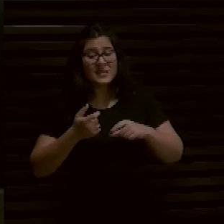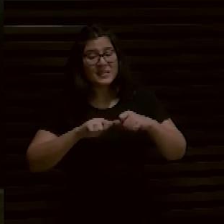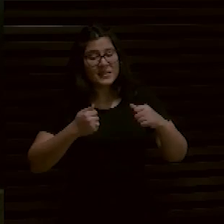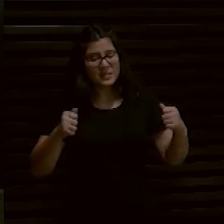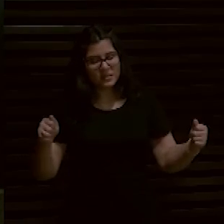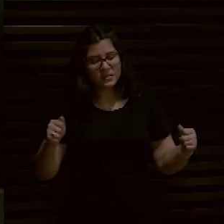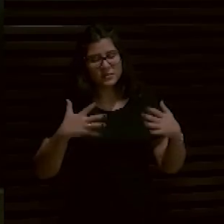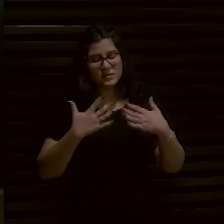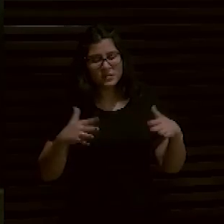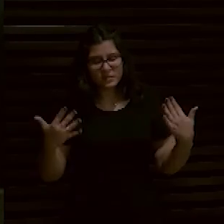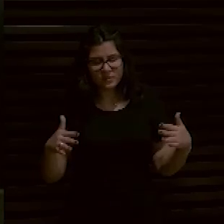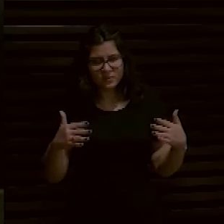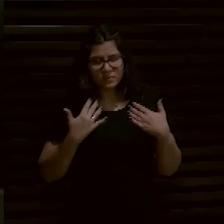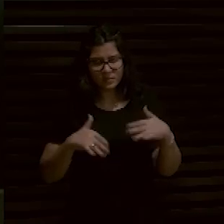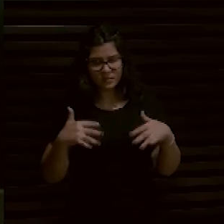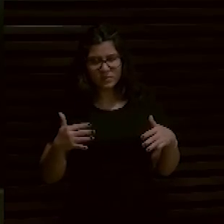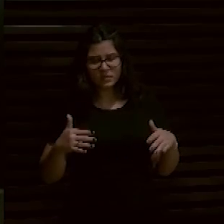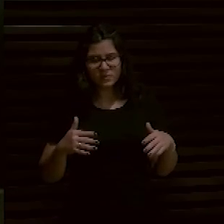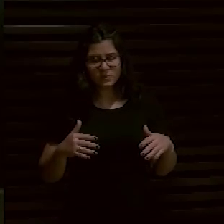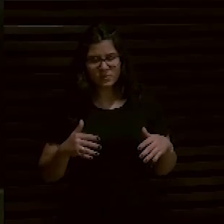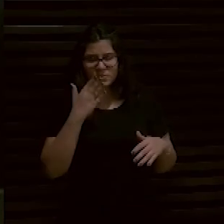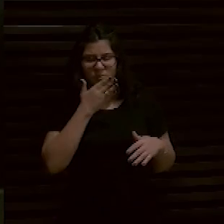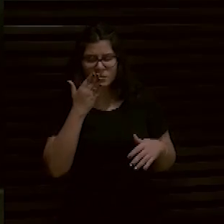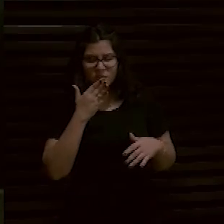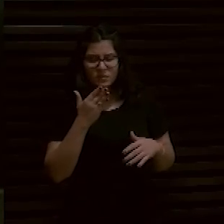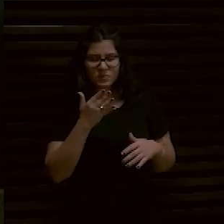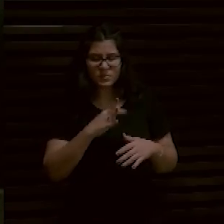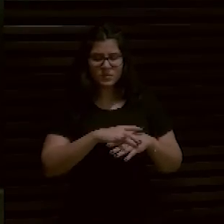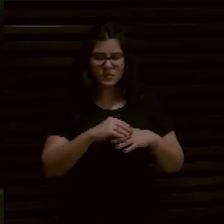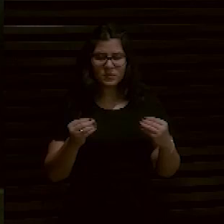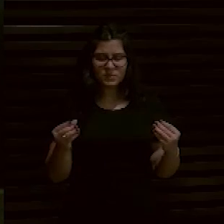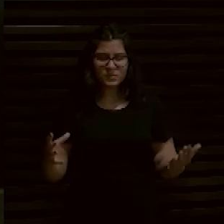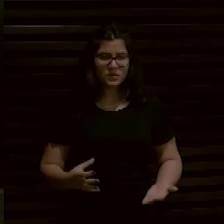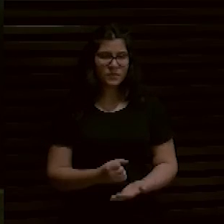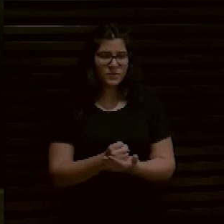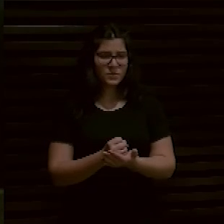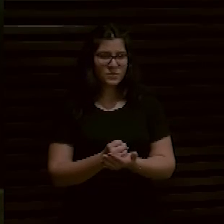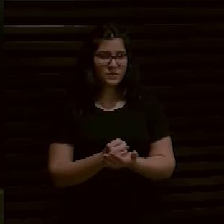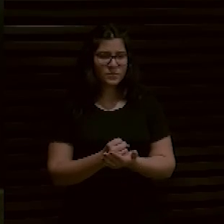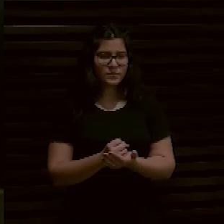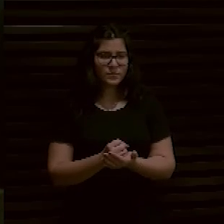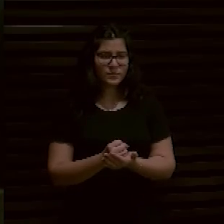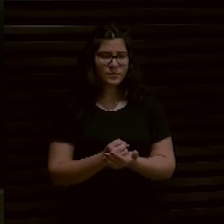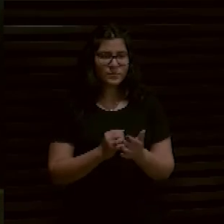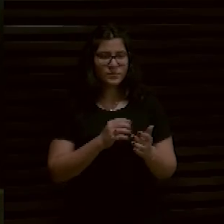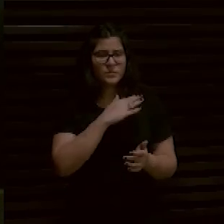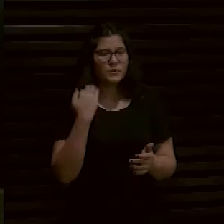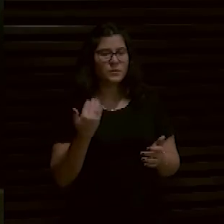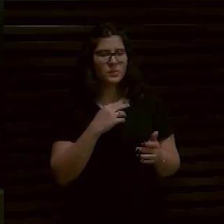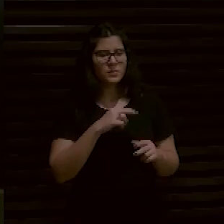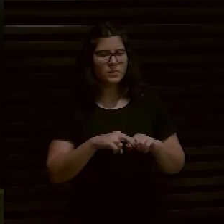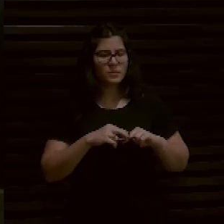são a cura e a salvação que estão no Filho, o qual se entregou a si mesmo pelos nossos